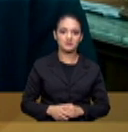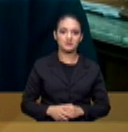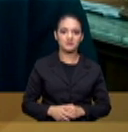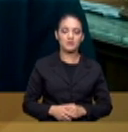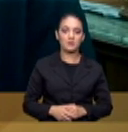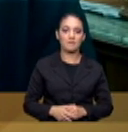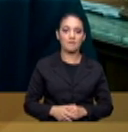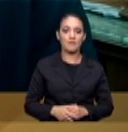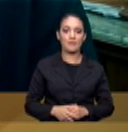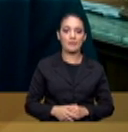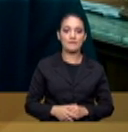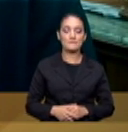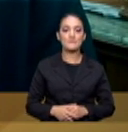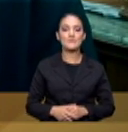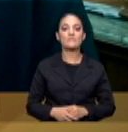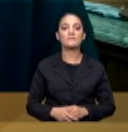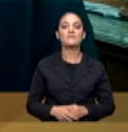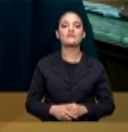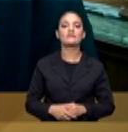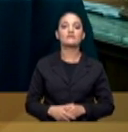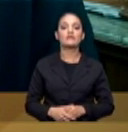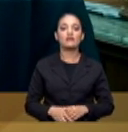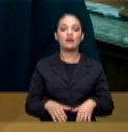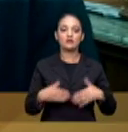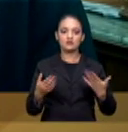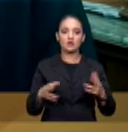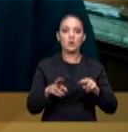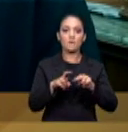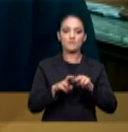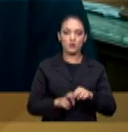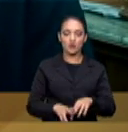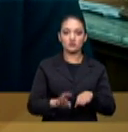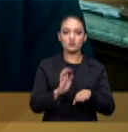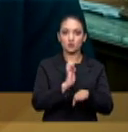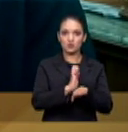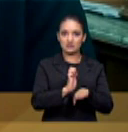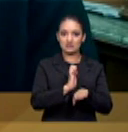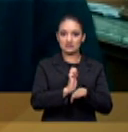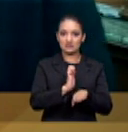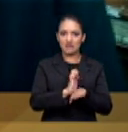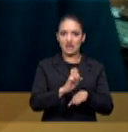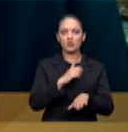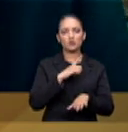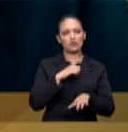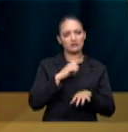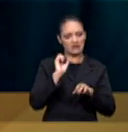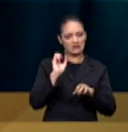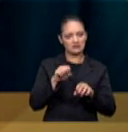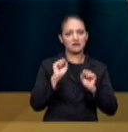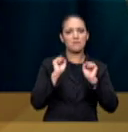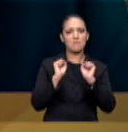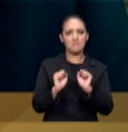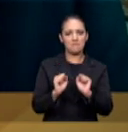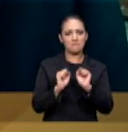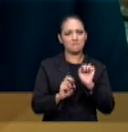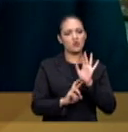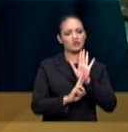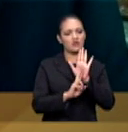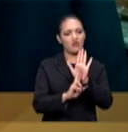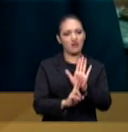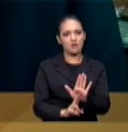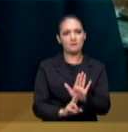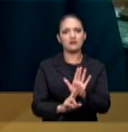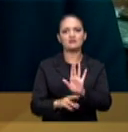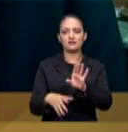Procede a preliminar de legitimidade do Estado para representar em